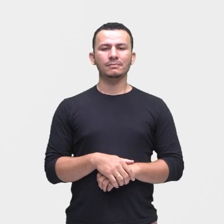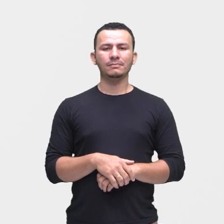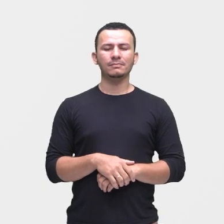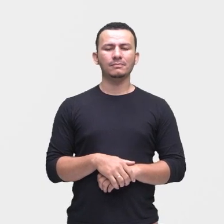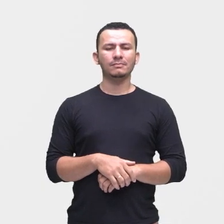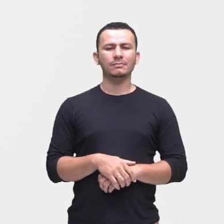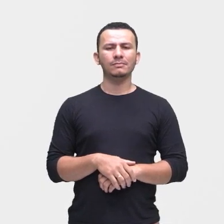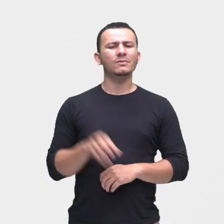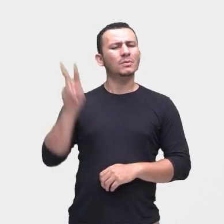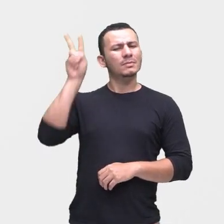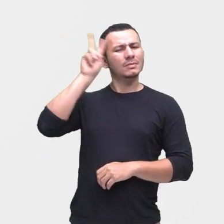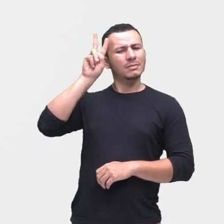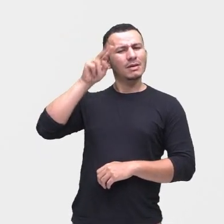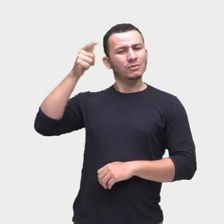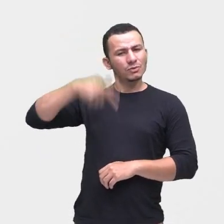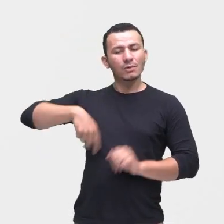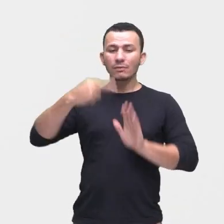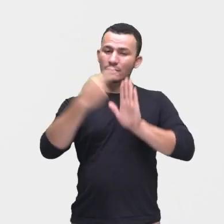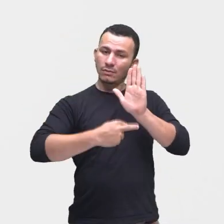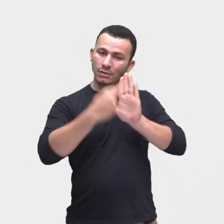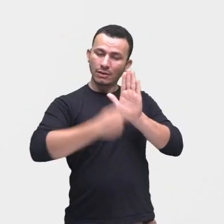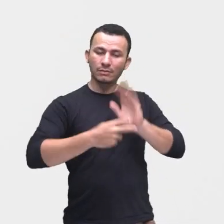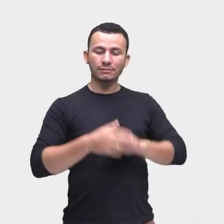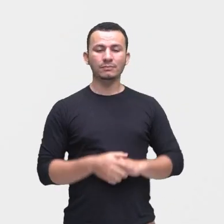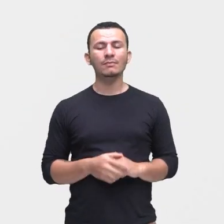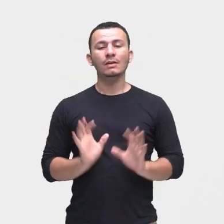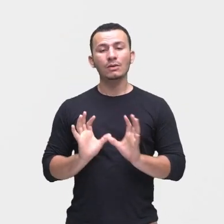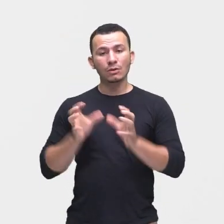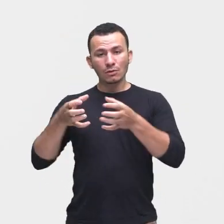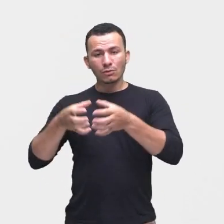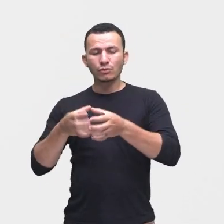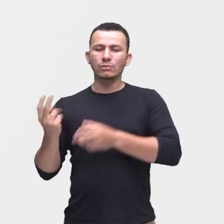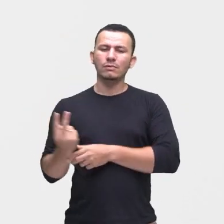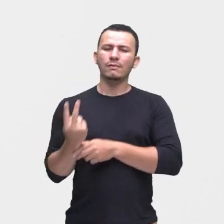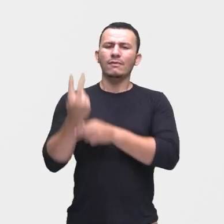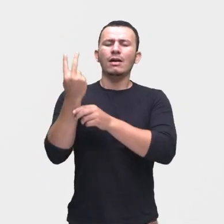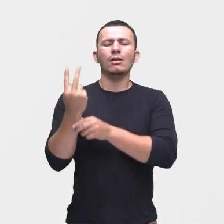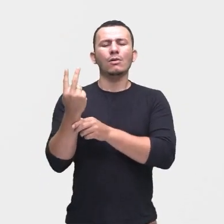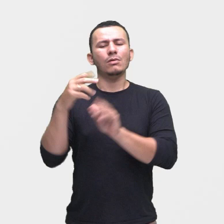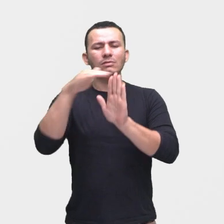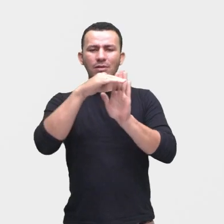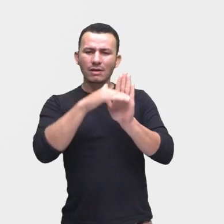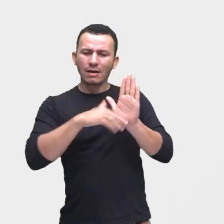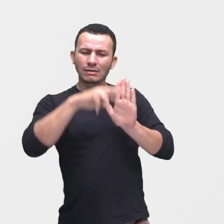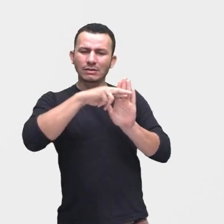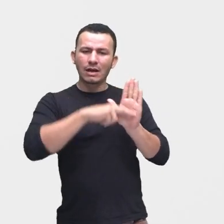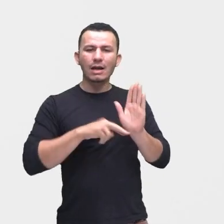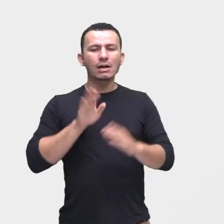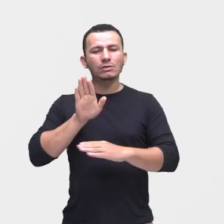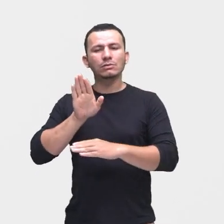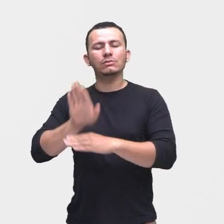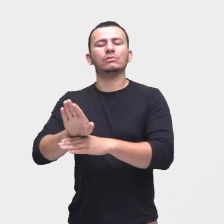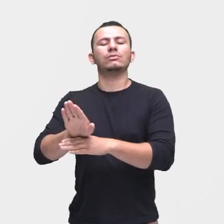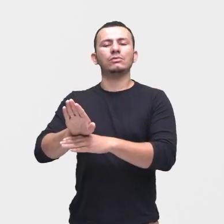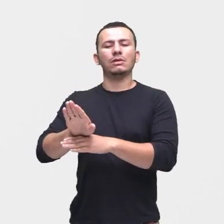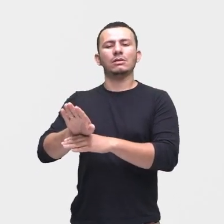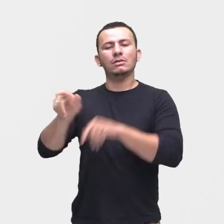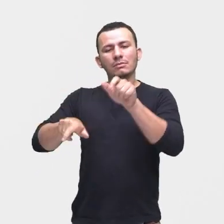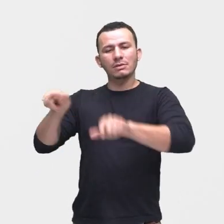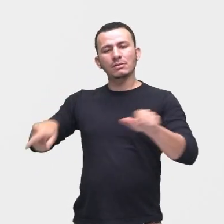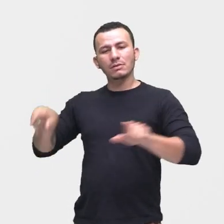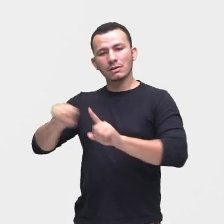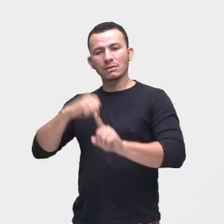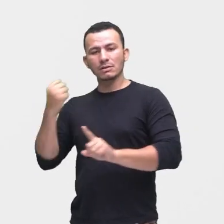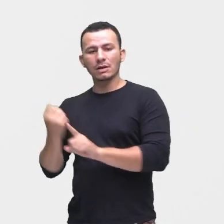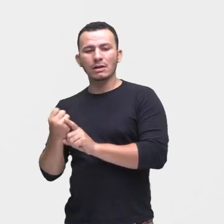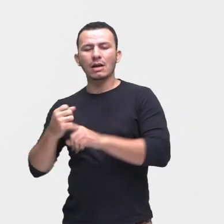ela? O conjunto de valores e regras que moldam o comportamento dos indivíduos na sociedade é chamado de A.